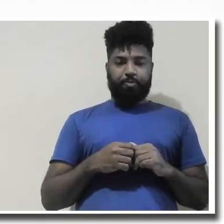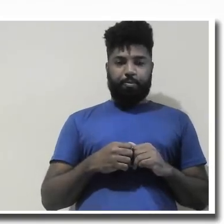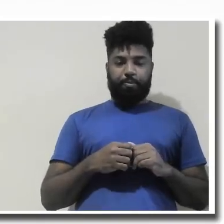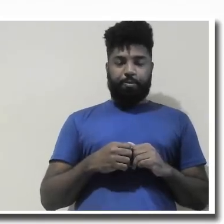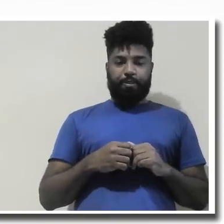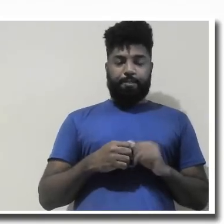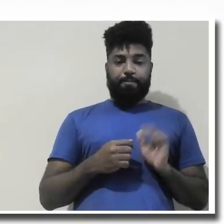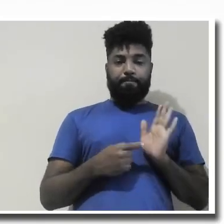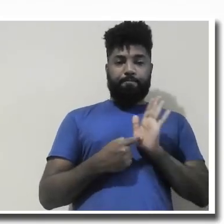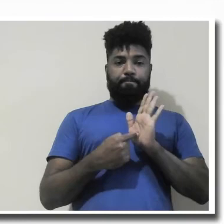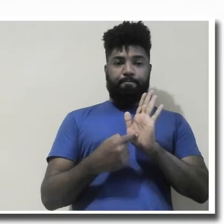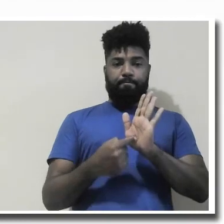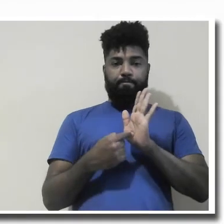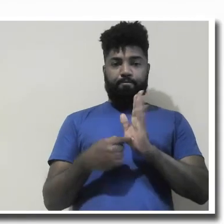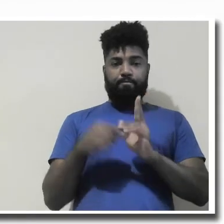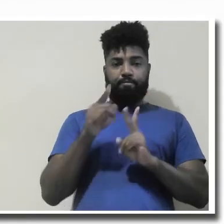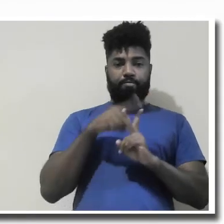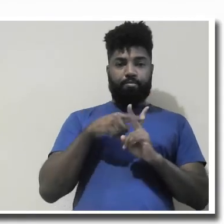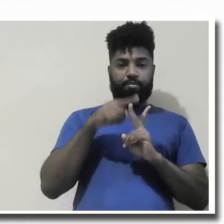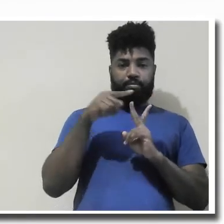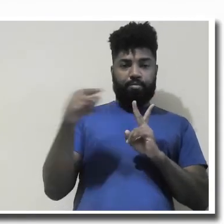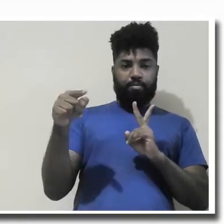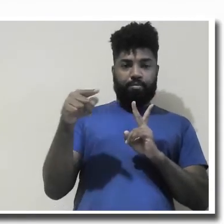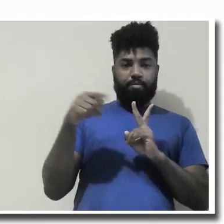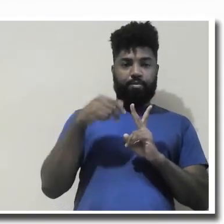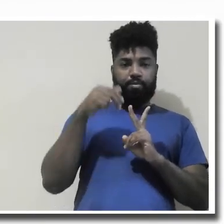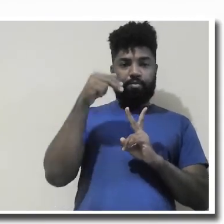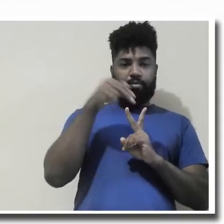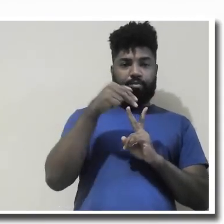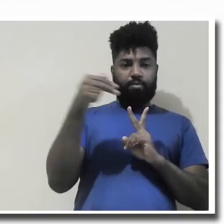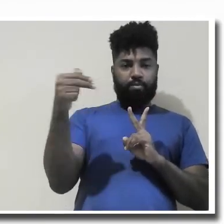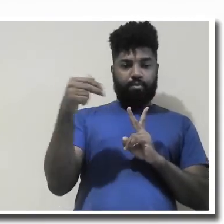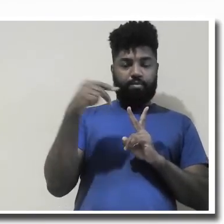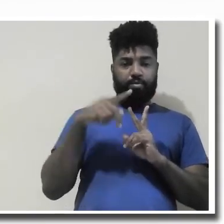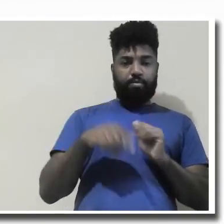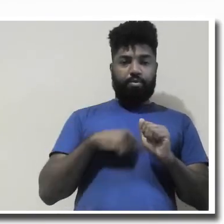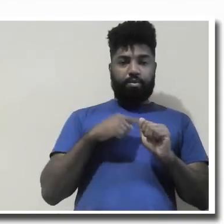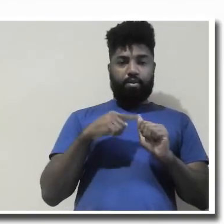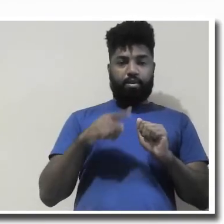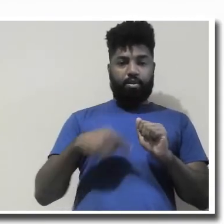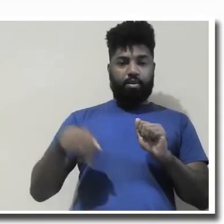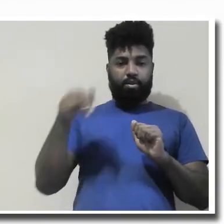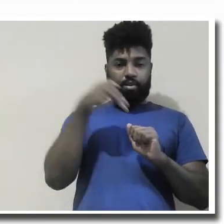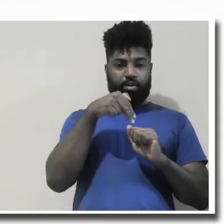ao apresentar a raiz enésima de A elevado a M,